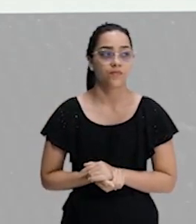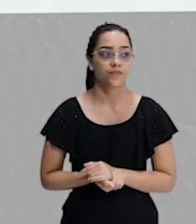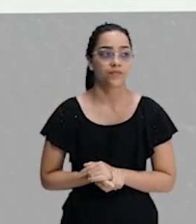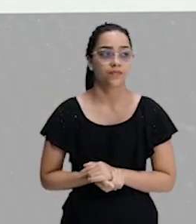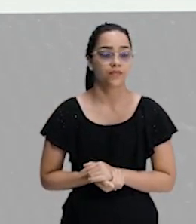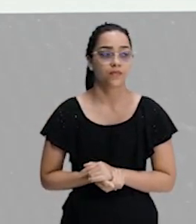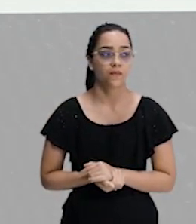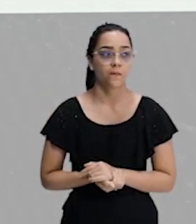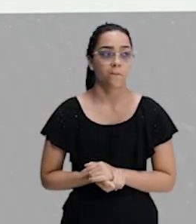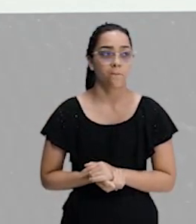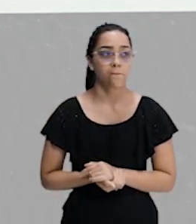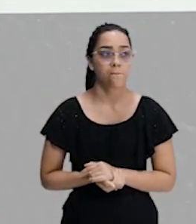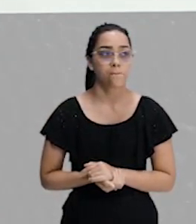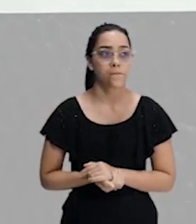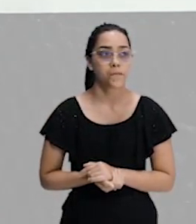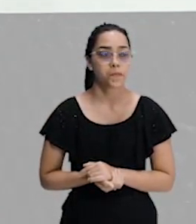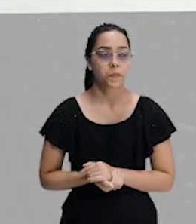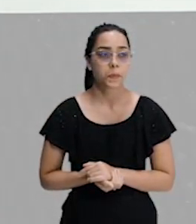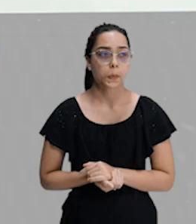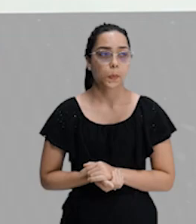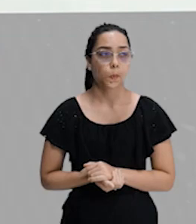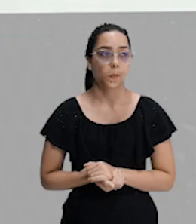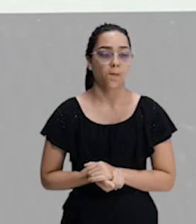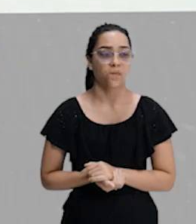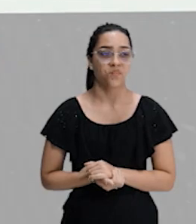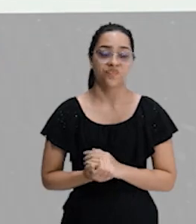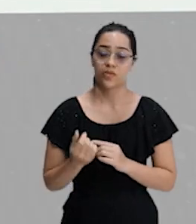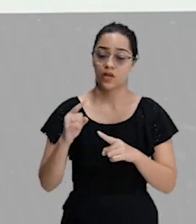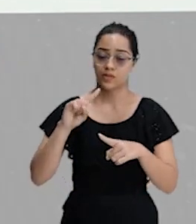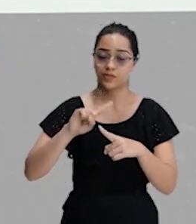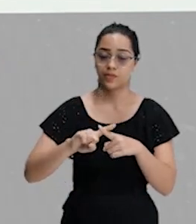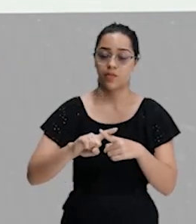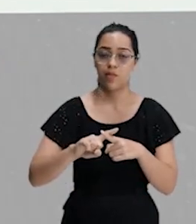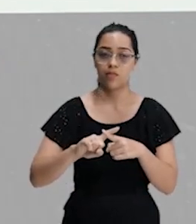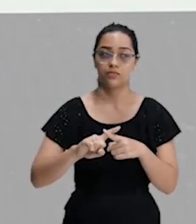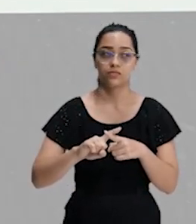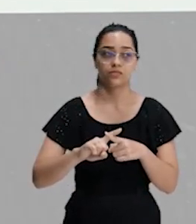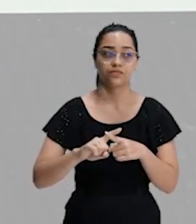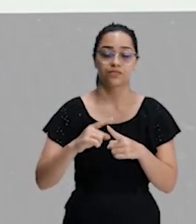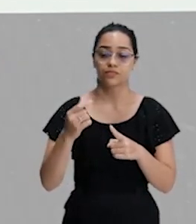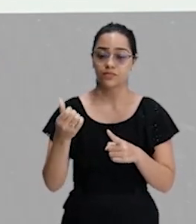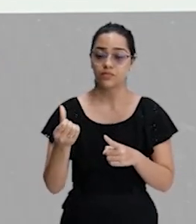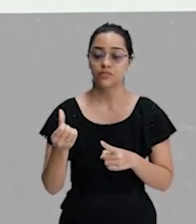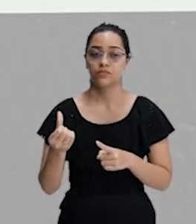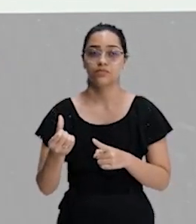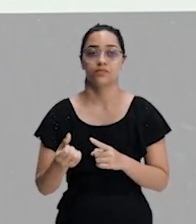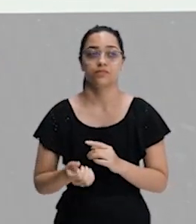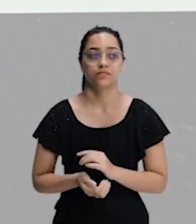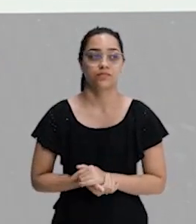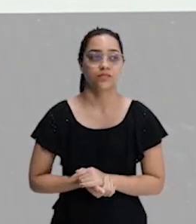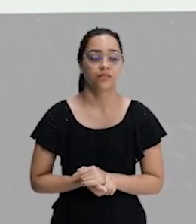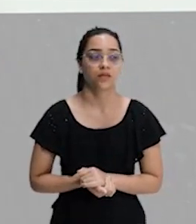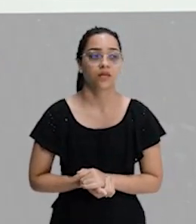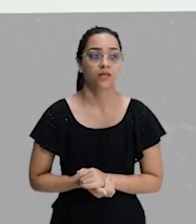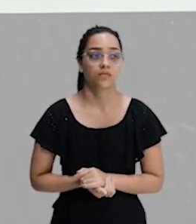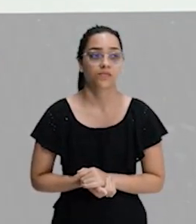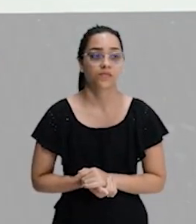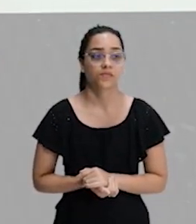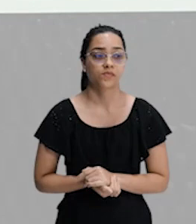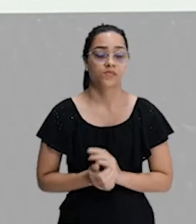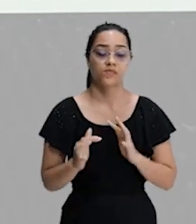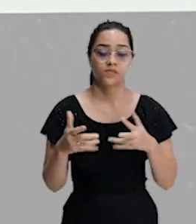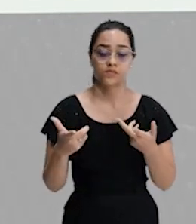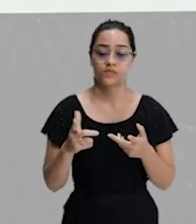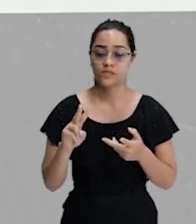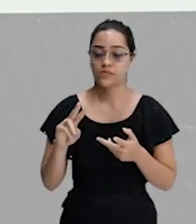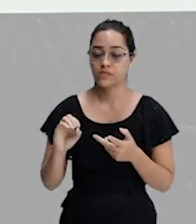6 centímetros, o volume da nossa peça. Então, multiplicado por 6. Então,